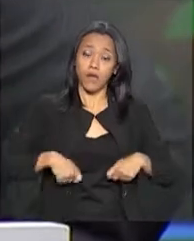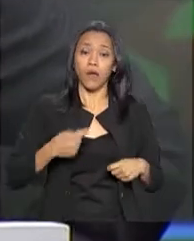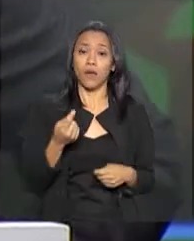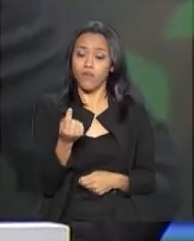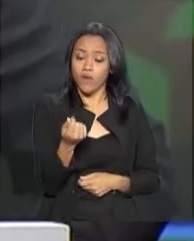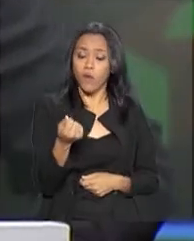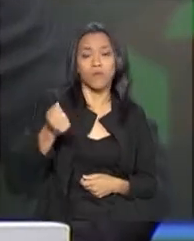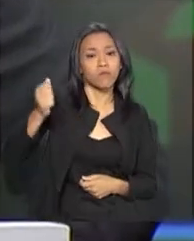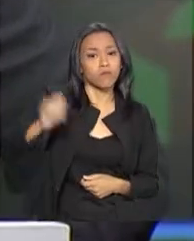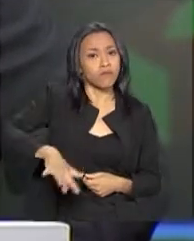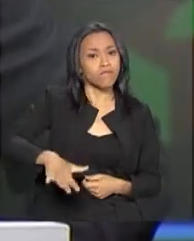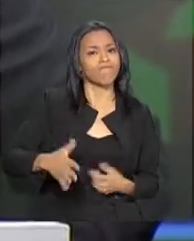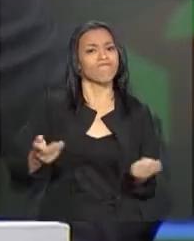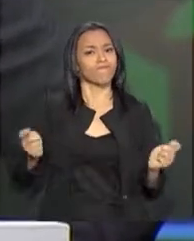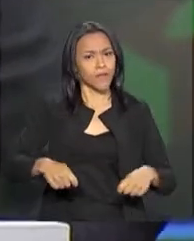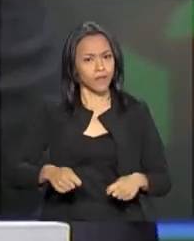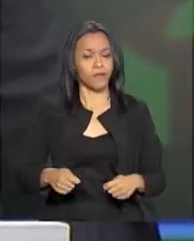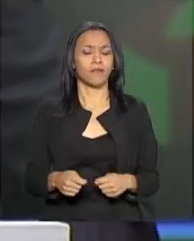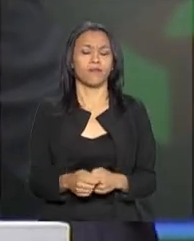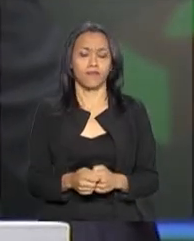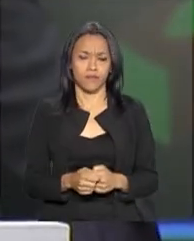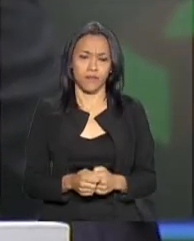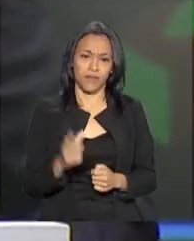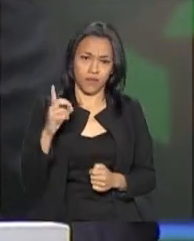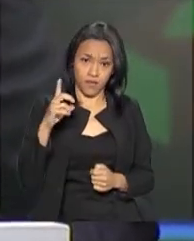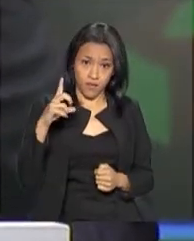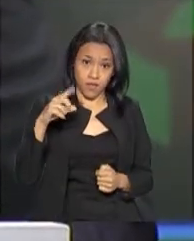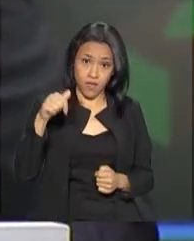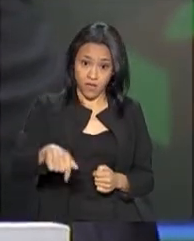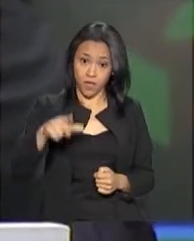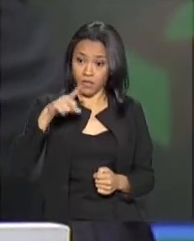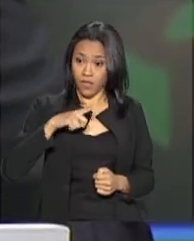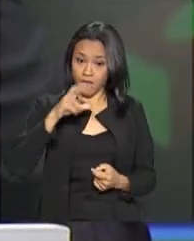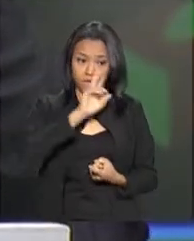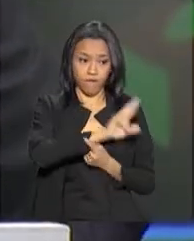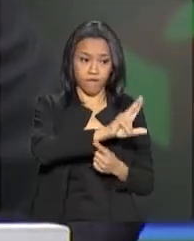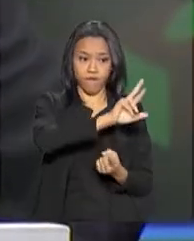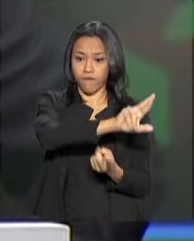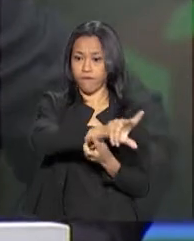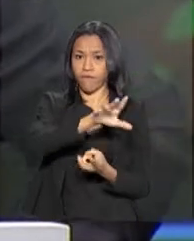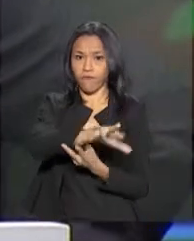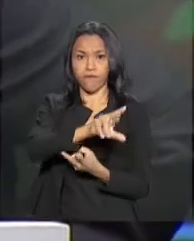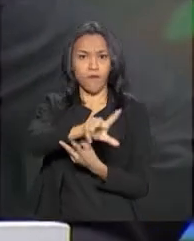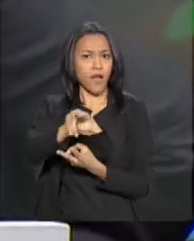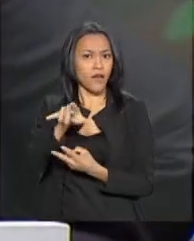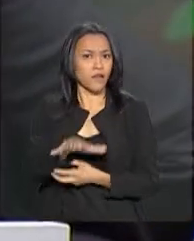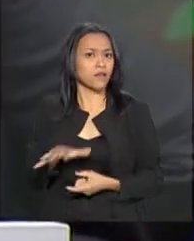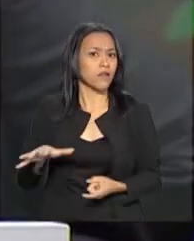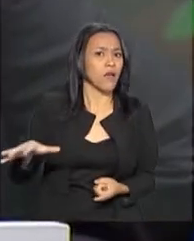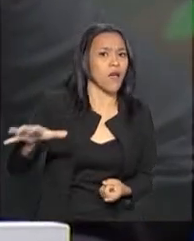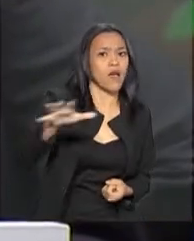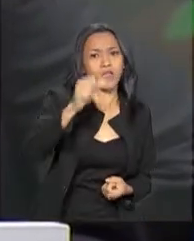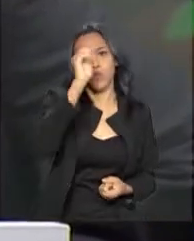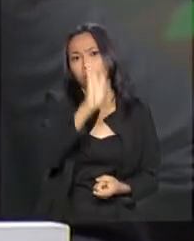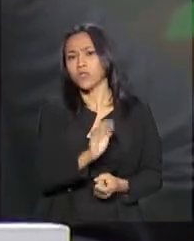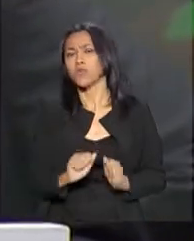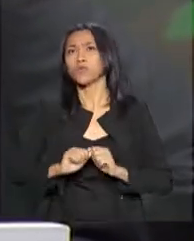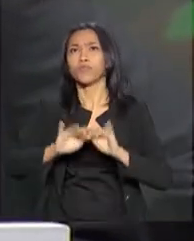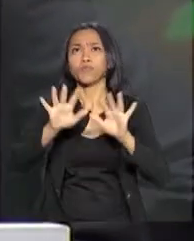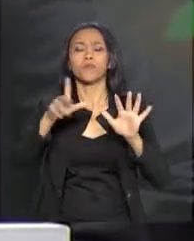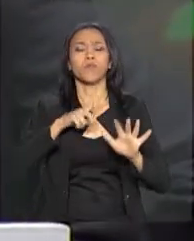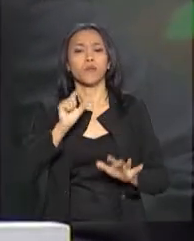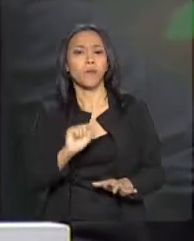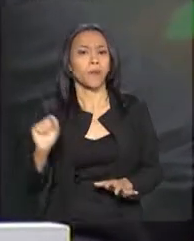e aqui o show tem vários segmentos espalhados pelo brasil inteiro que produz